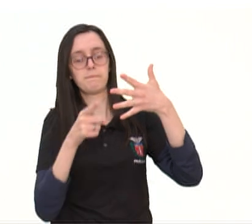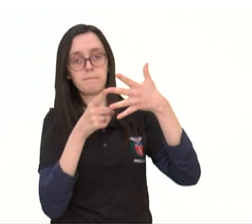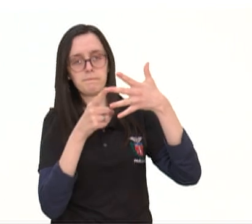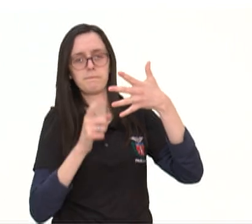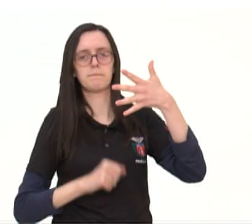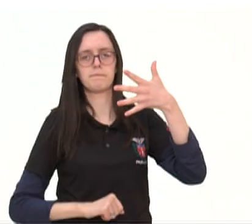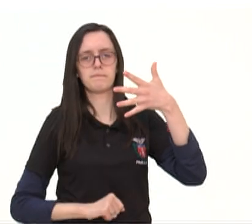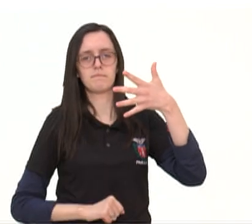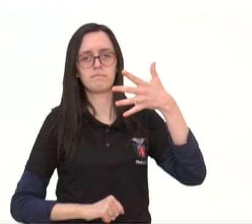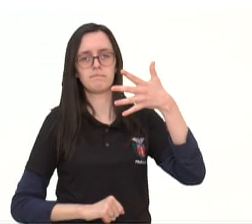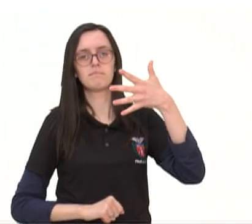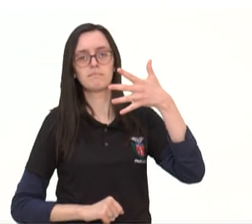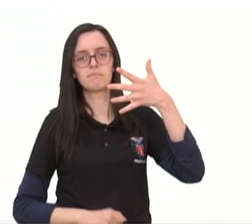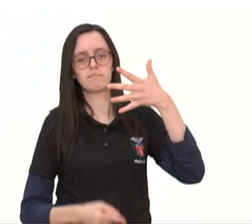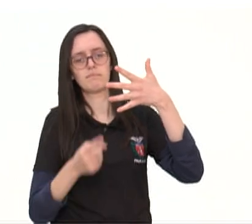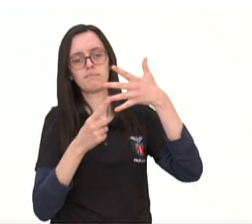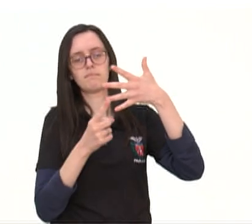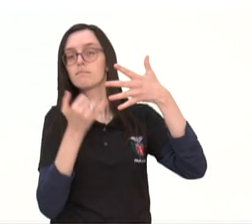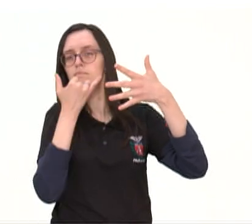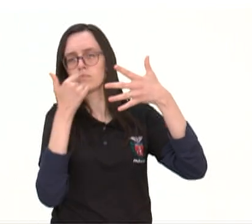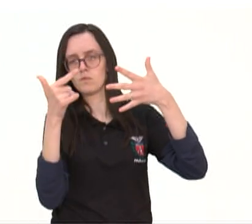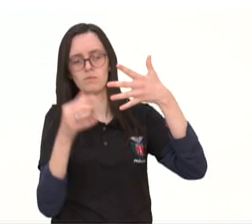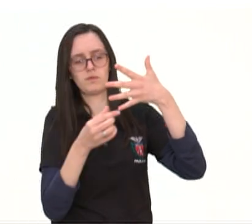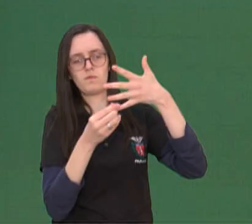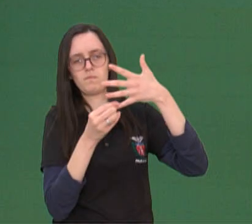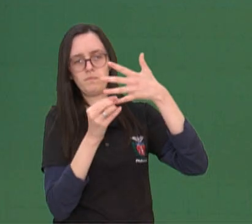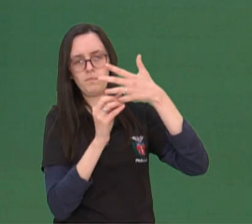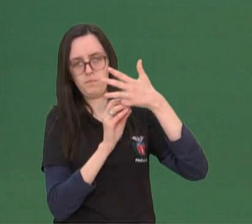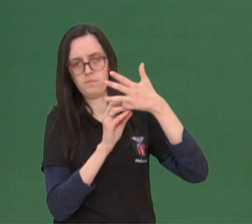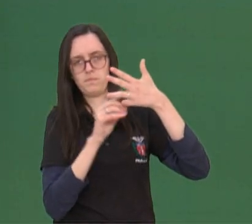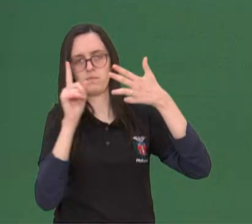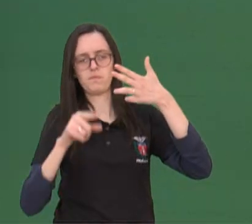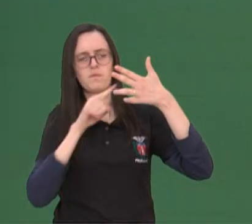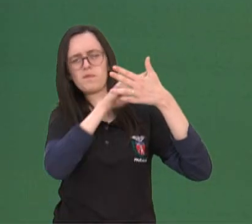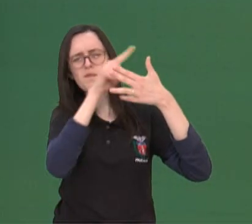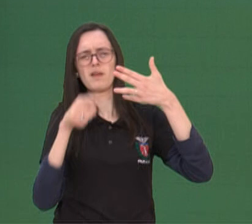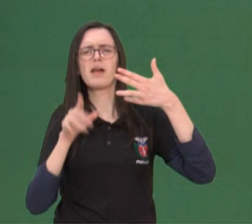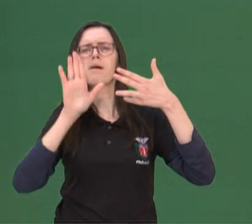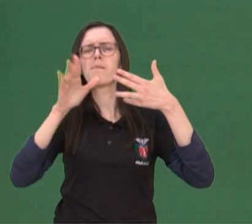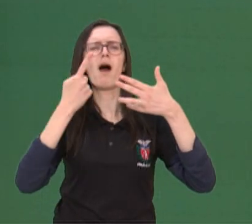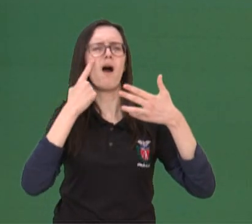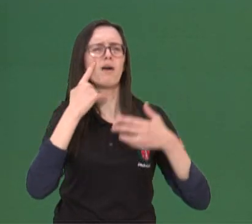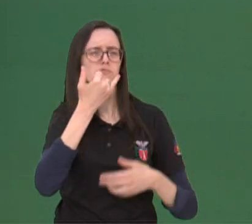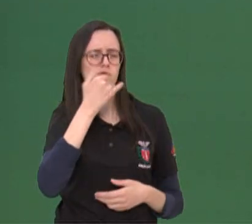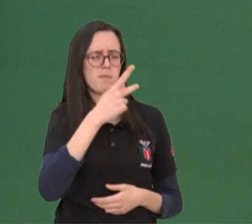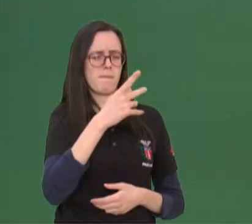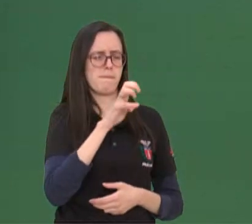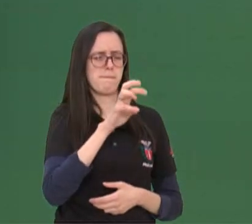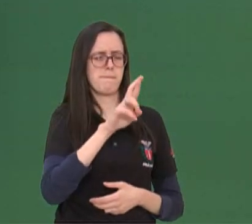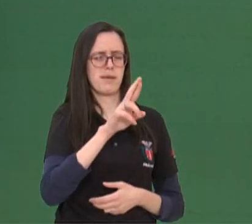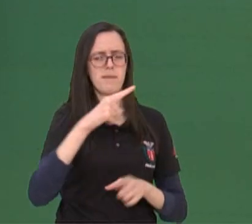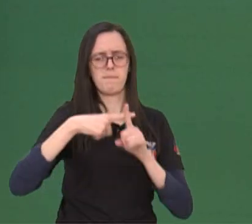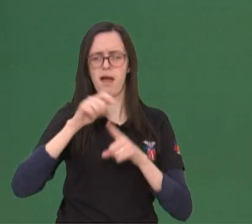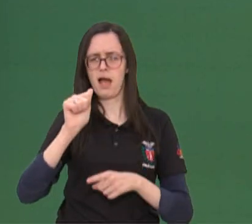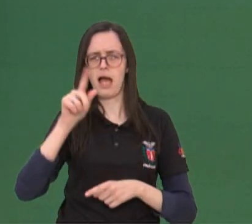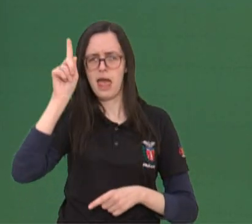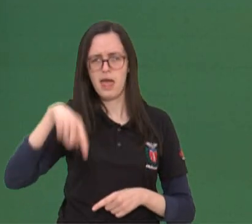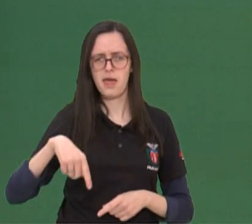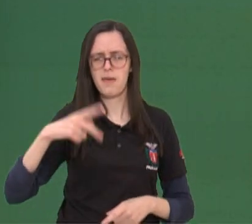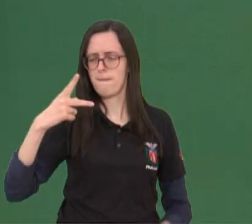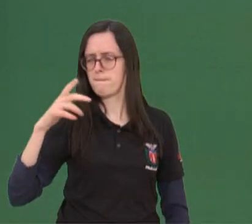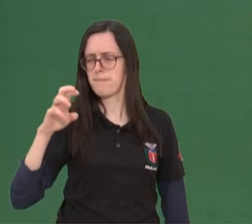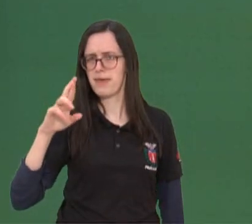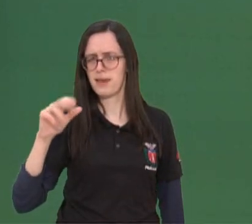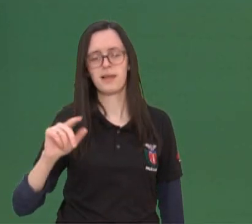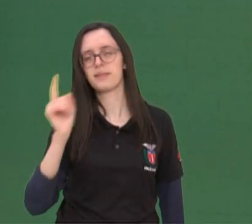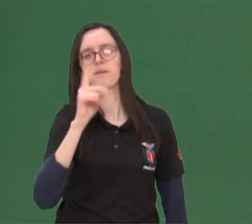pelo. E o per mais o a vai formar o pela. Professor, mas o per mais o a não vai formar pera? Não, aqui a gente não